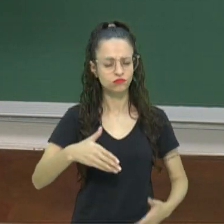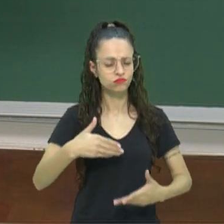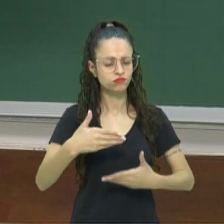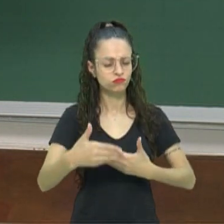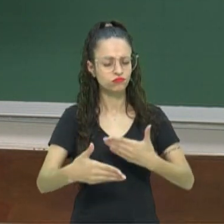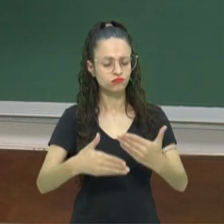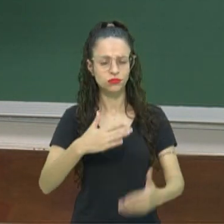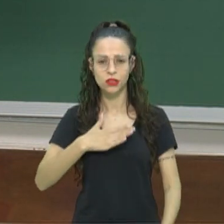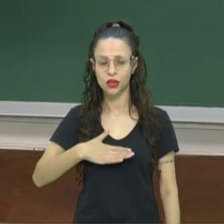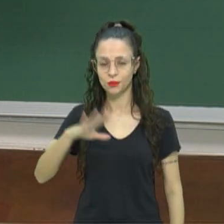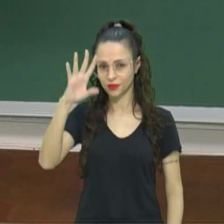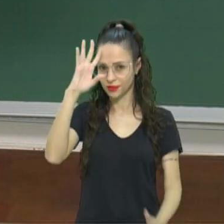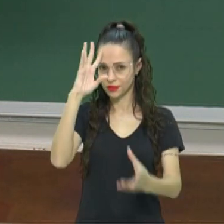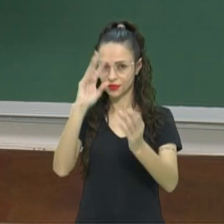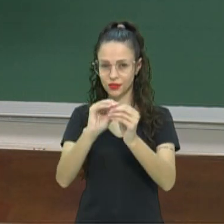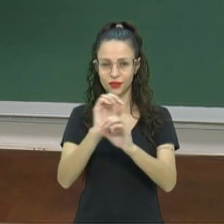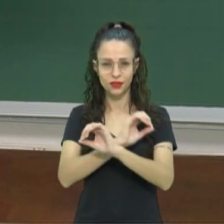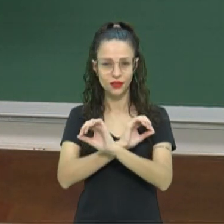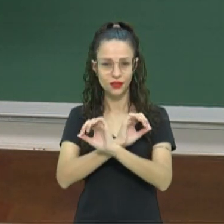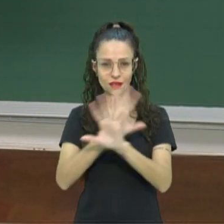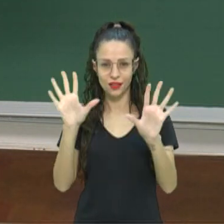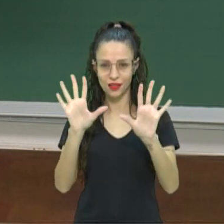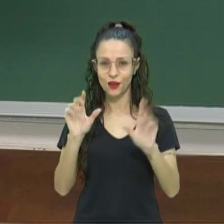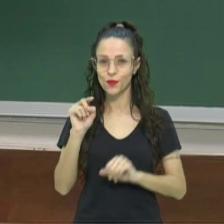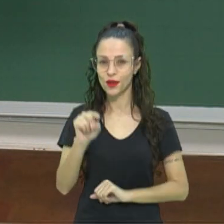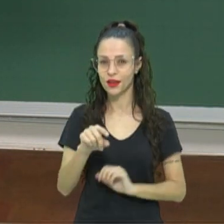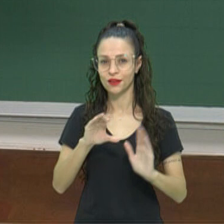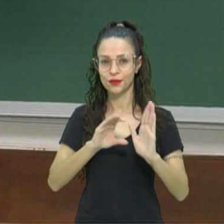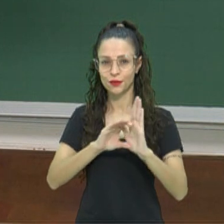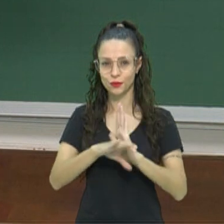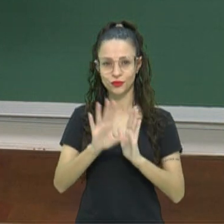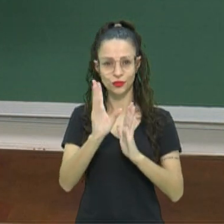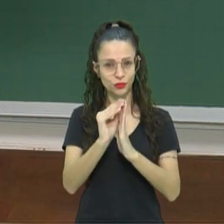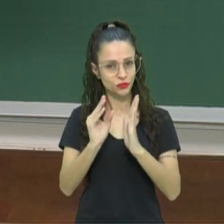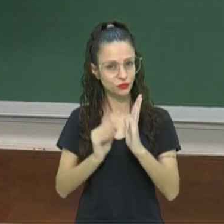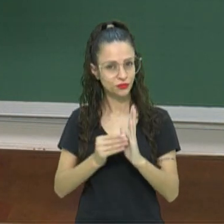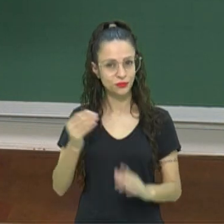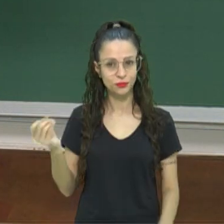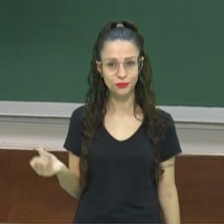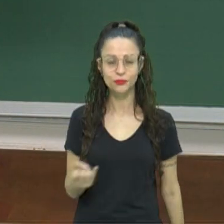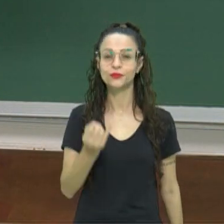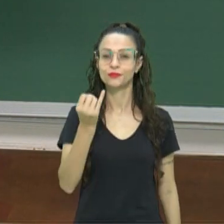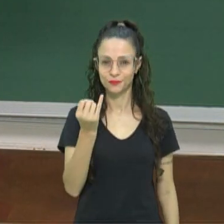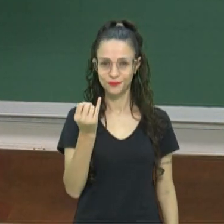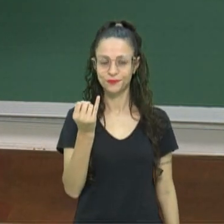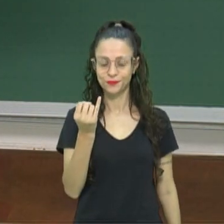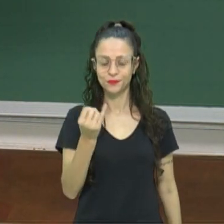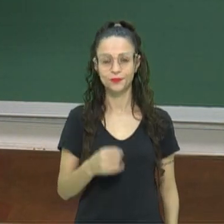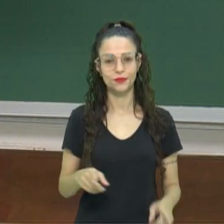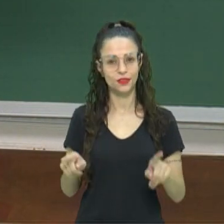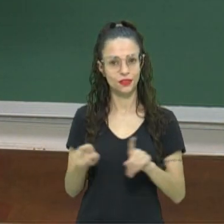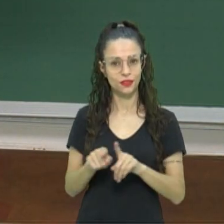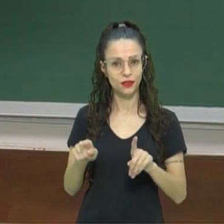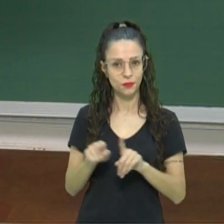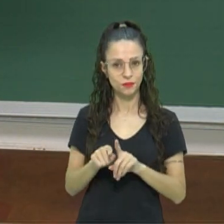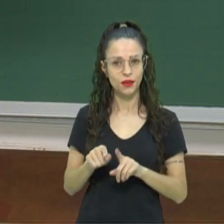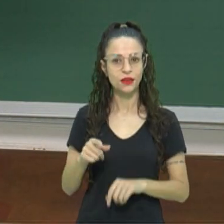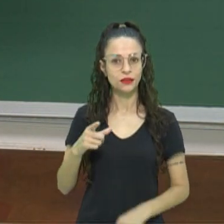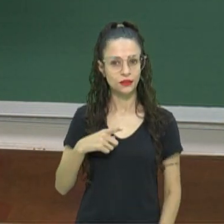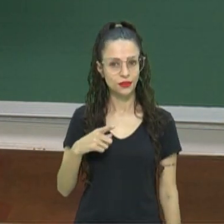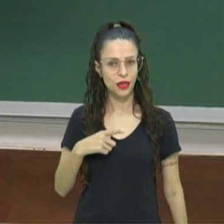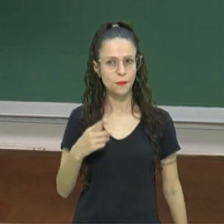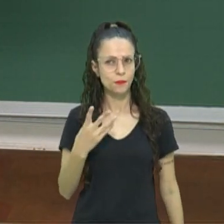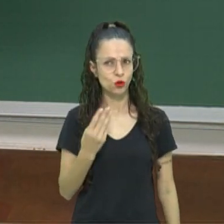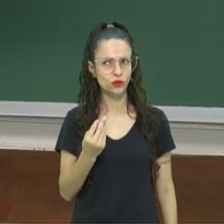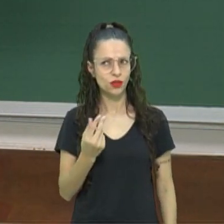a gente possa entender e compreender bem esse conceito que é tão importante e tem muita aplicação na